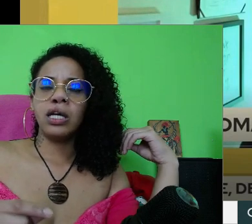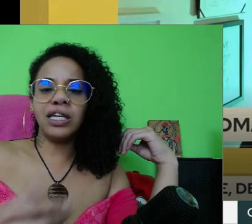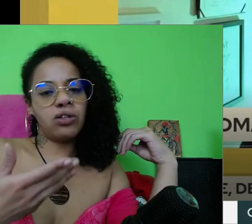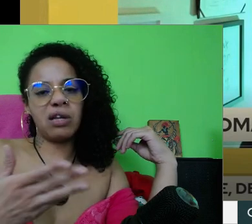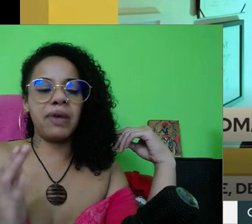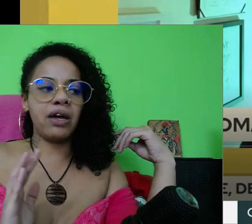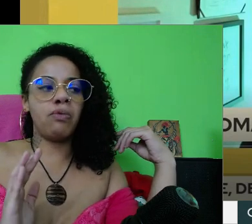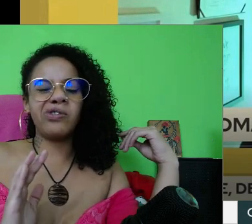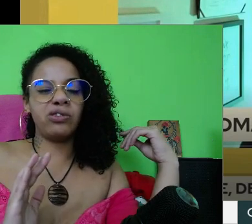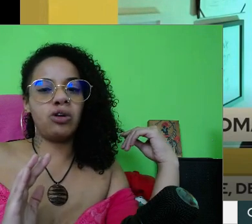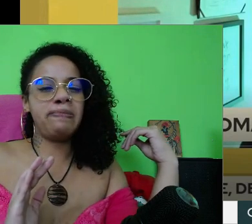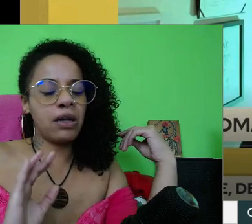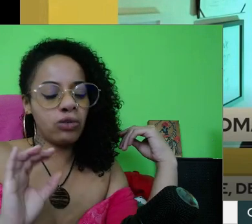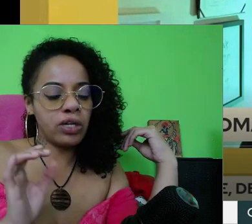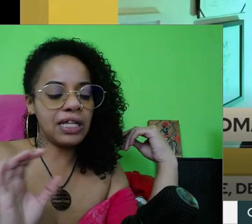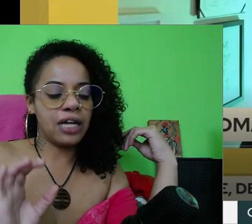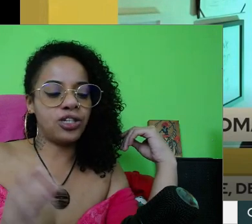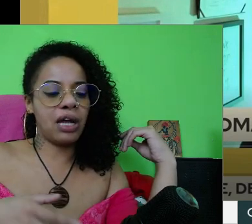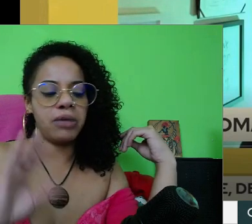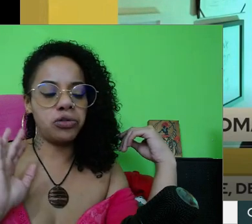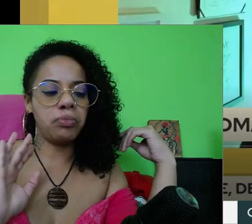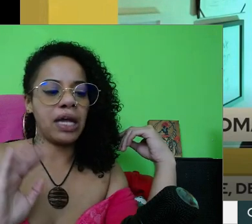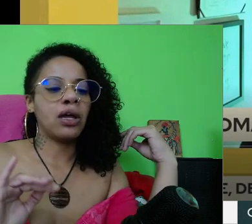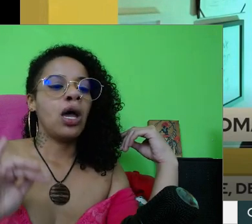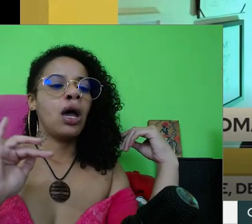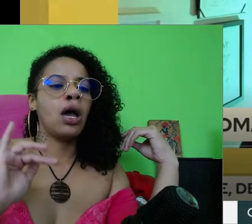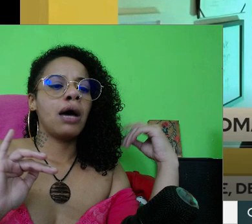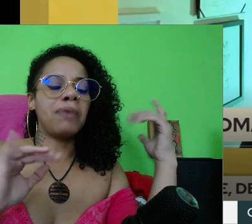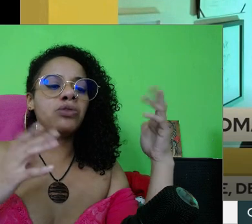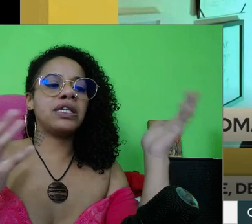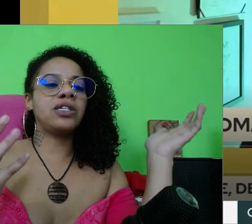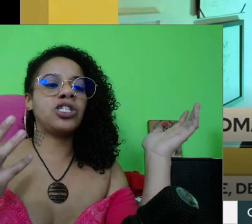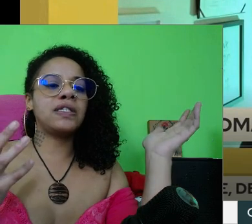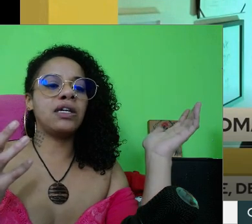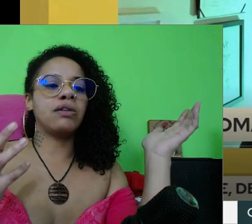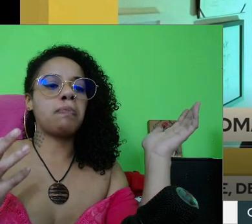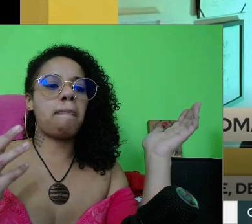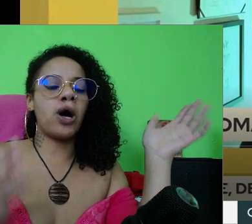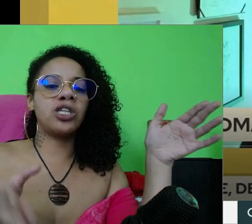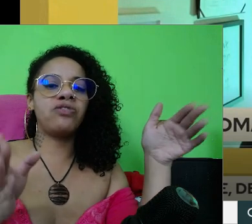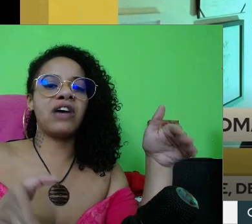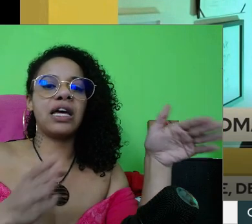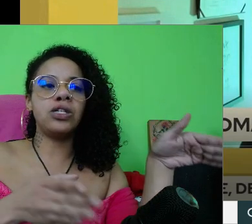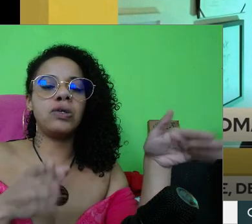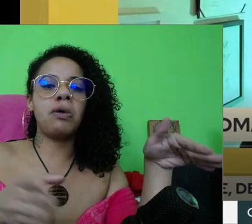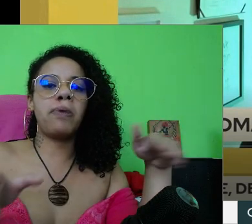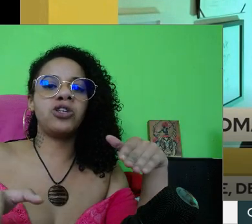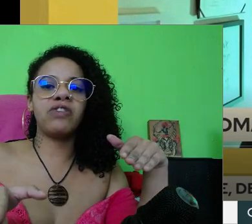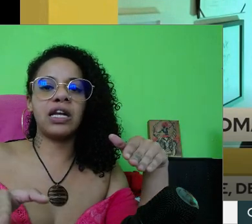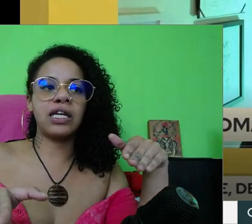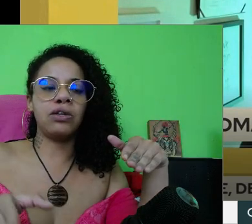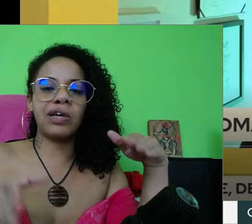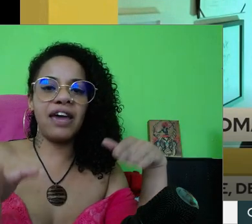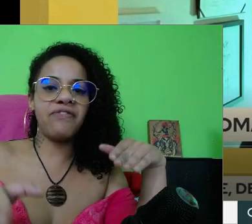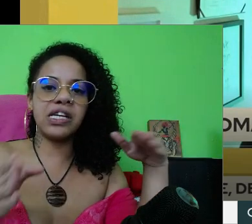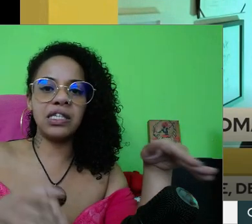isso também é um pouquinho de pela autoridade né mas tudo bem mas não existe assim pode falar isso e não pode falar aquilo quem faz